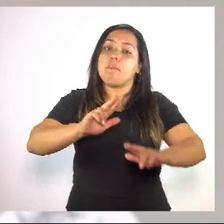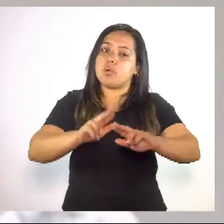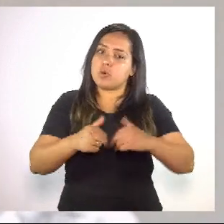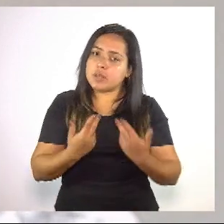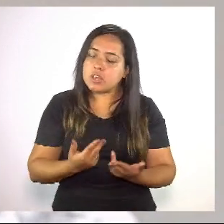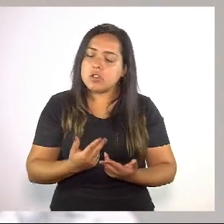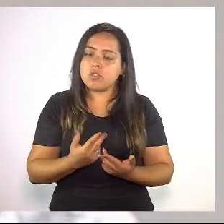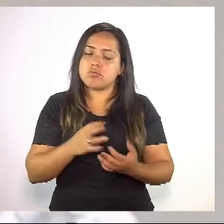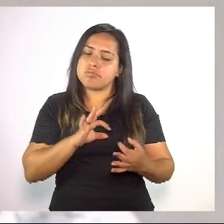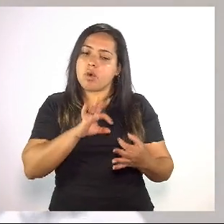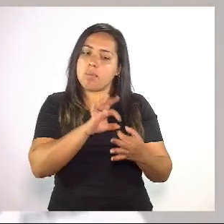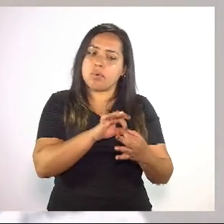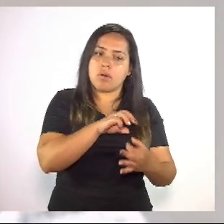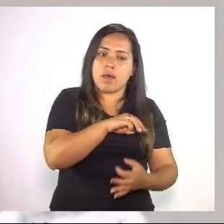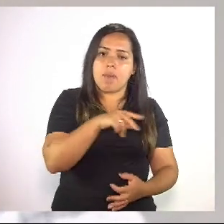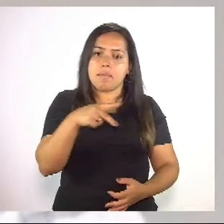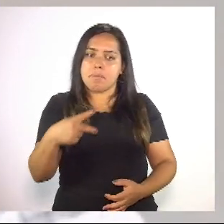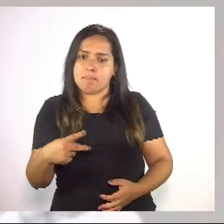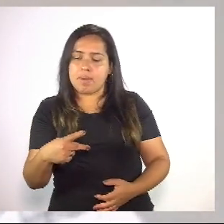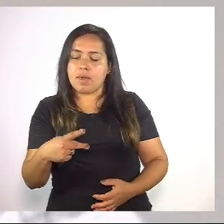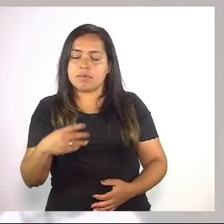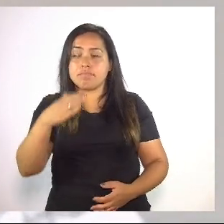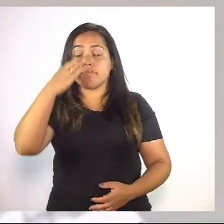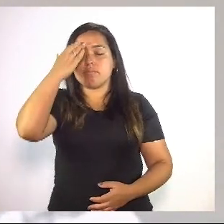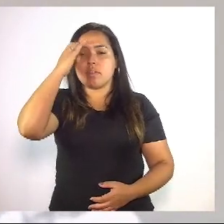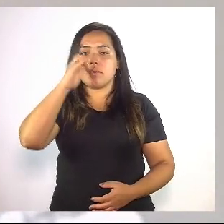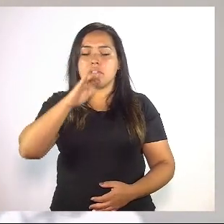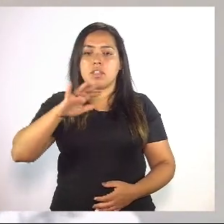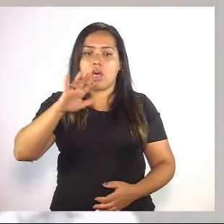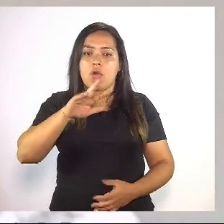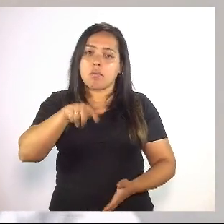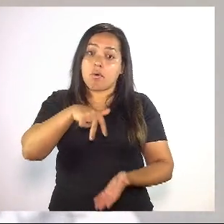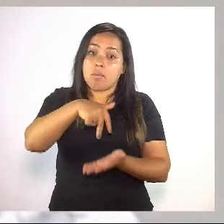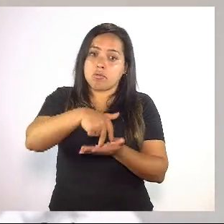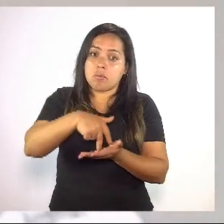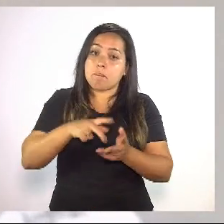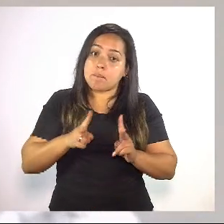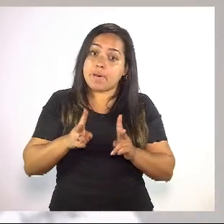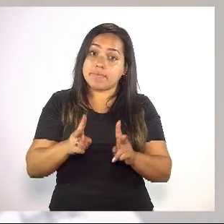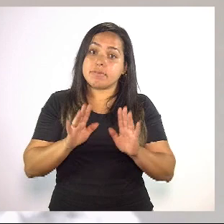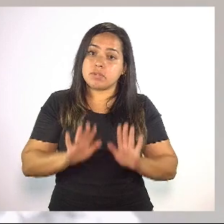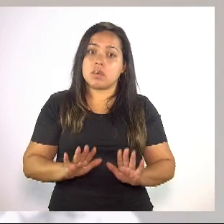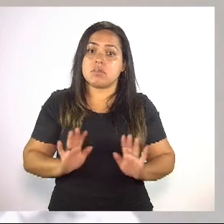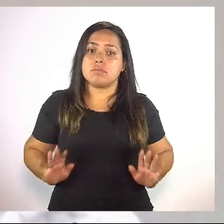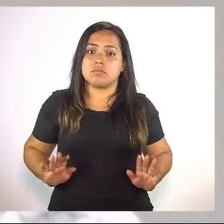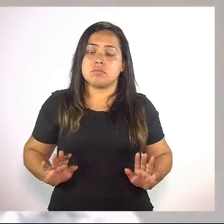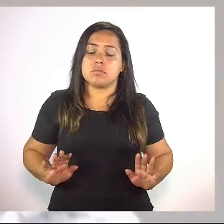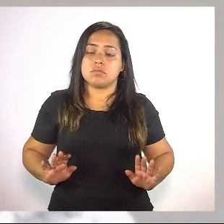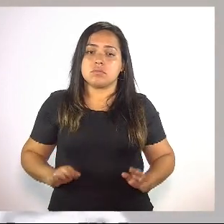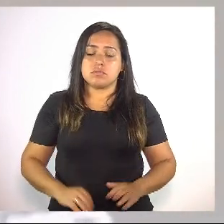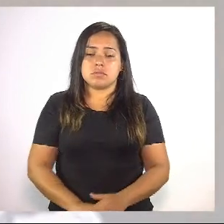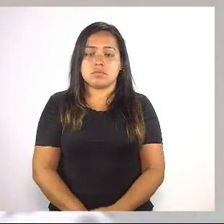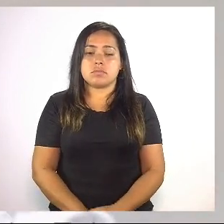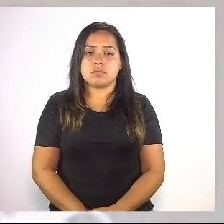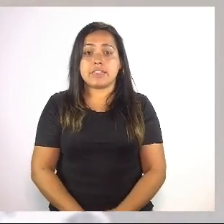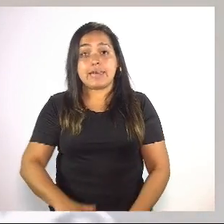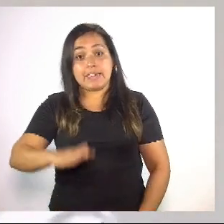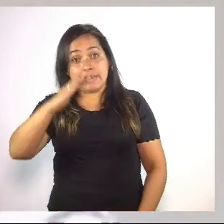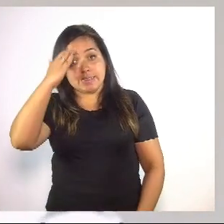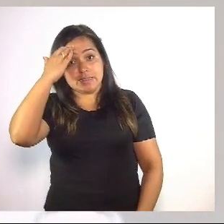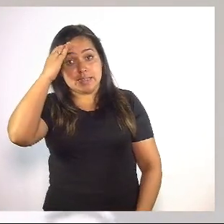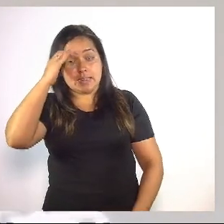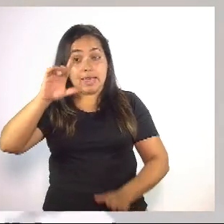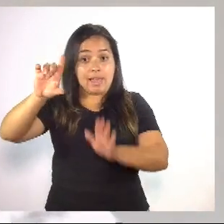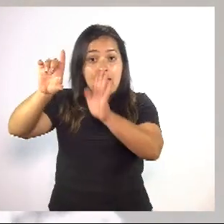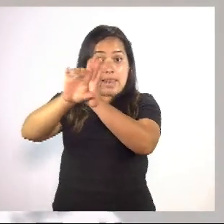ao entendimento do Ministério Público, do TCE, e nós vamos manter a nossa postura de entender que a lei é,